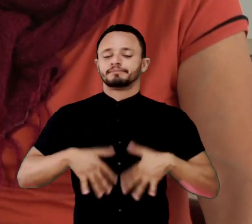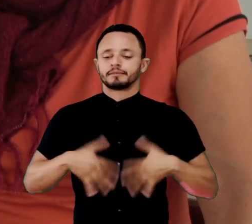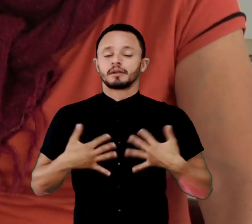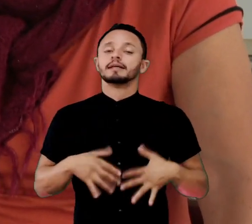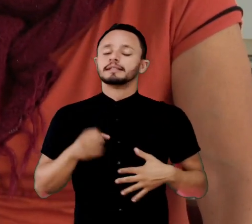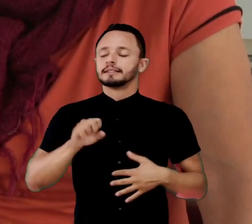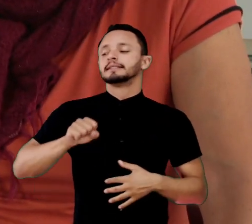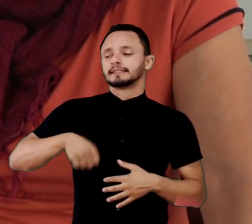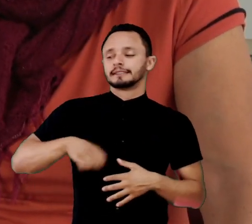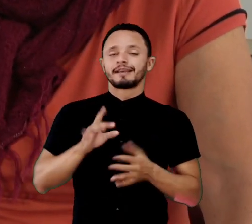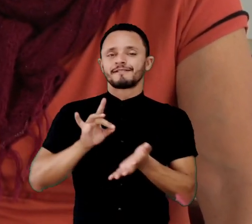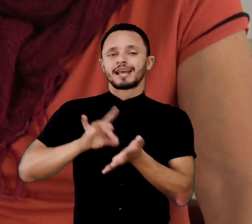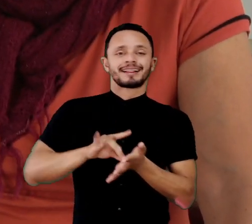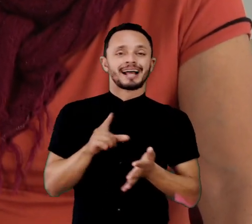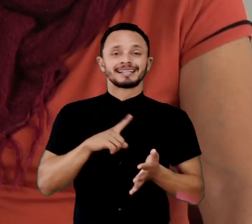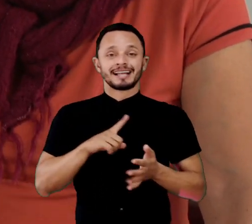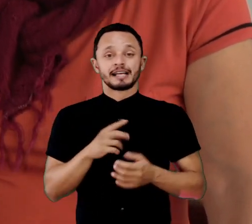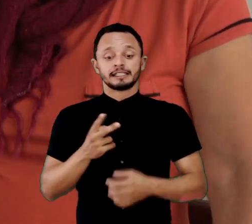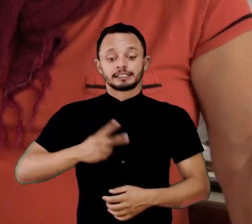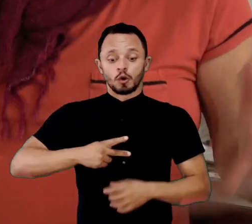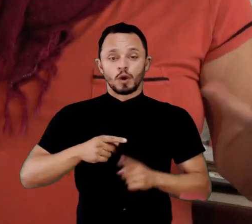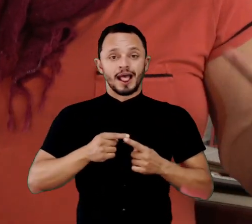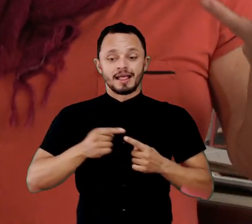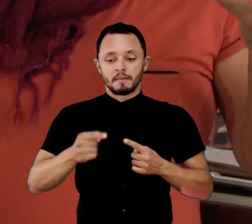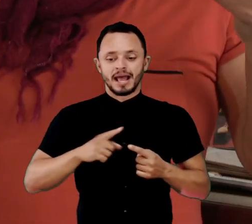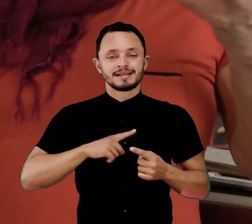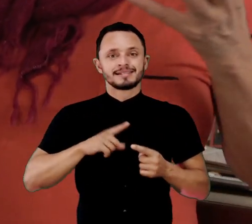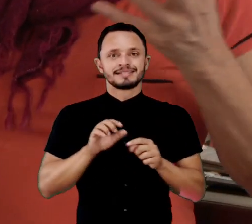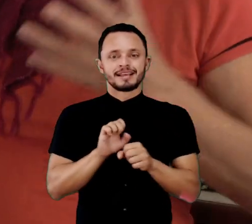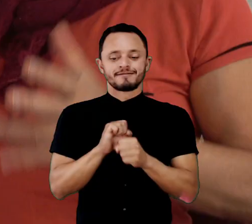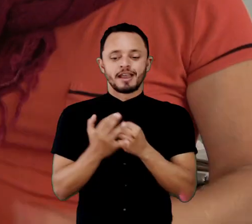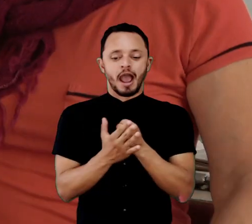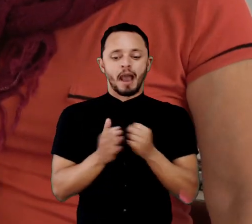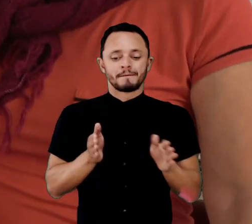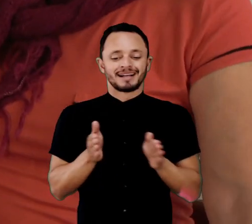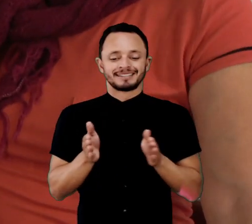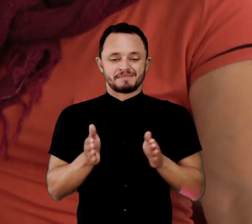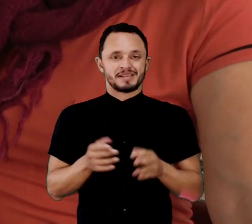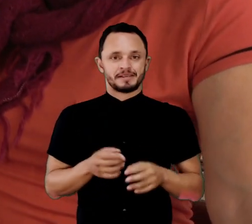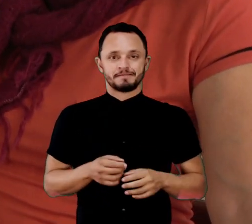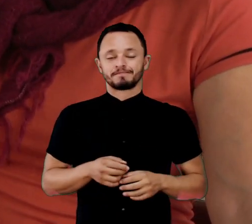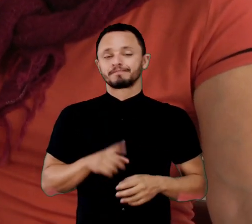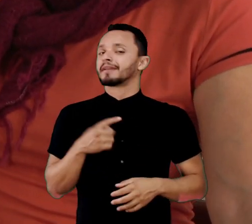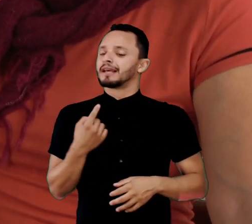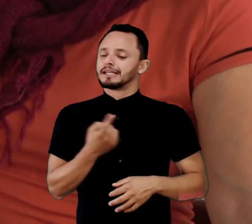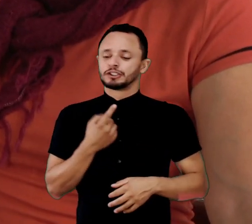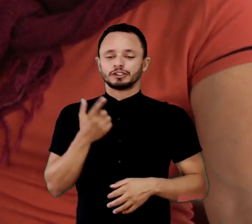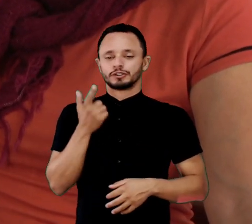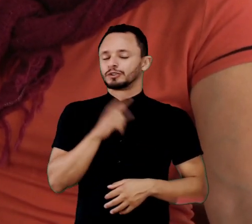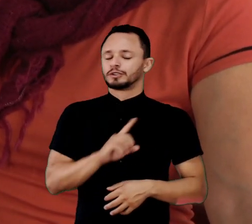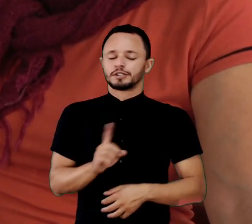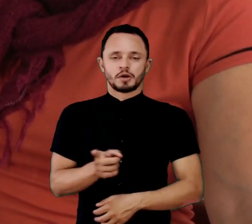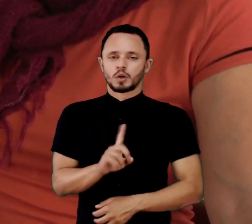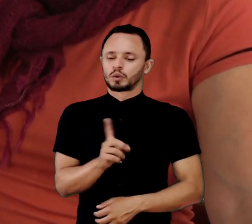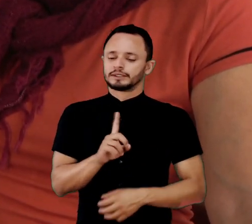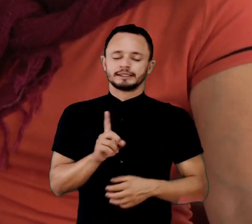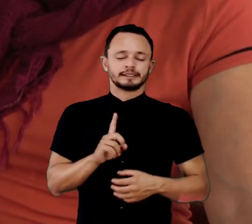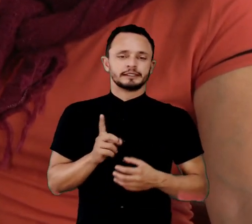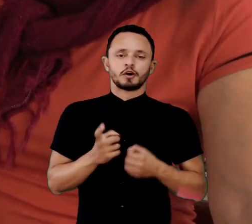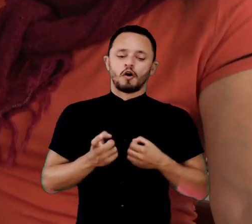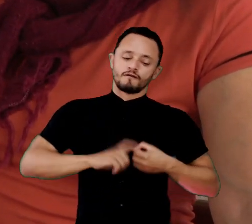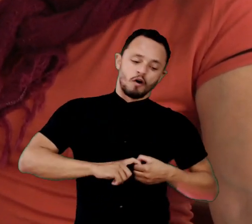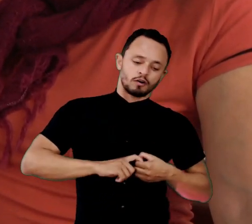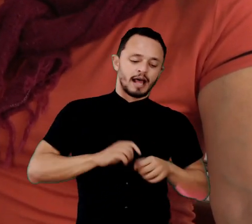a declaração da pandemia. A gente não conseguiu, né, retomar o